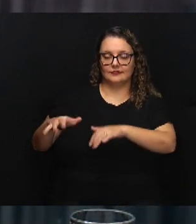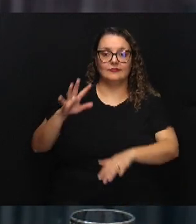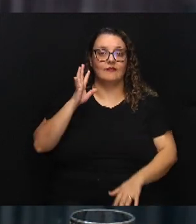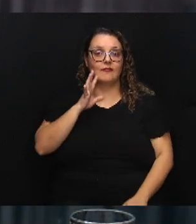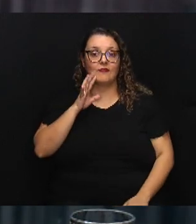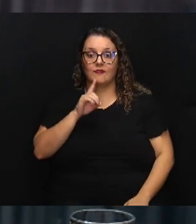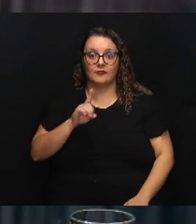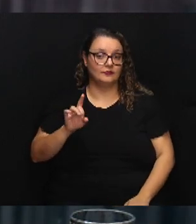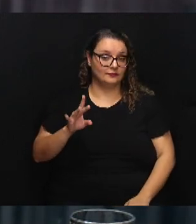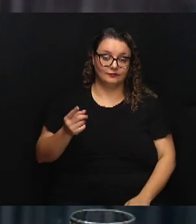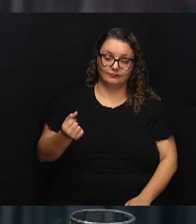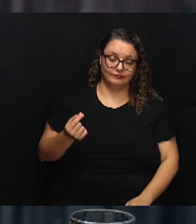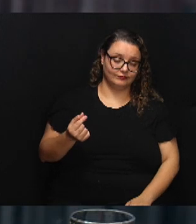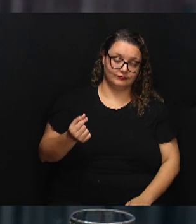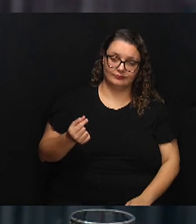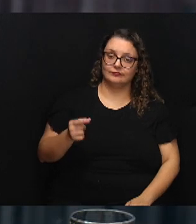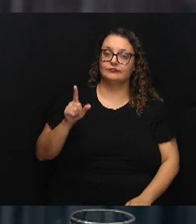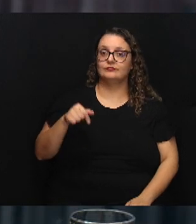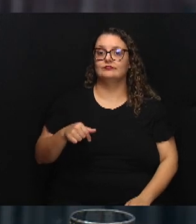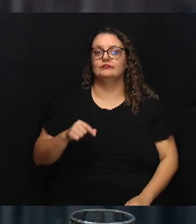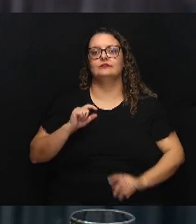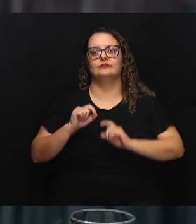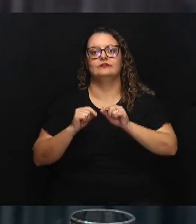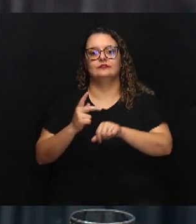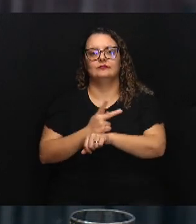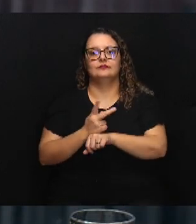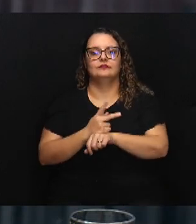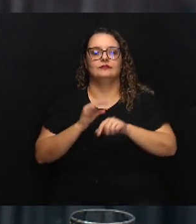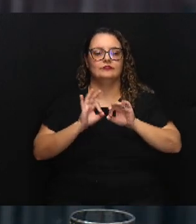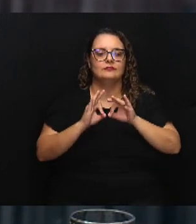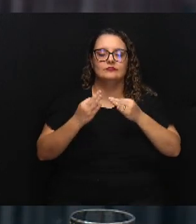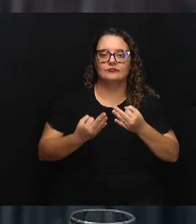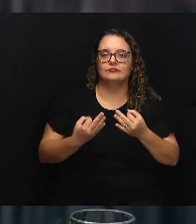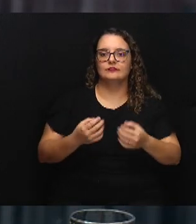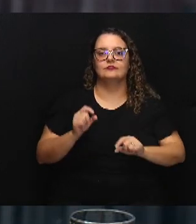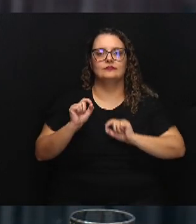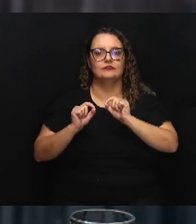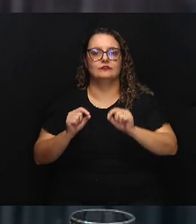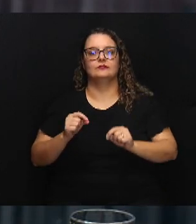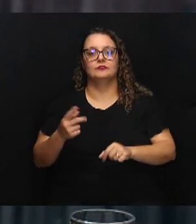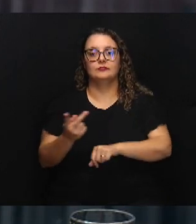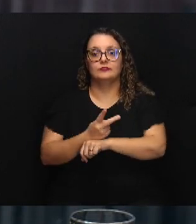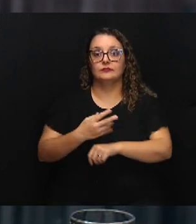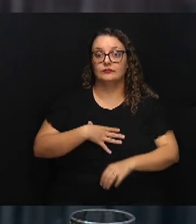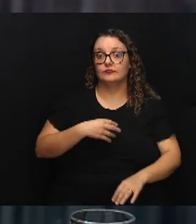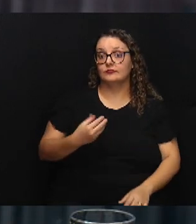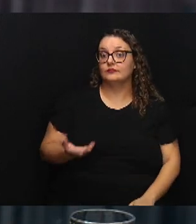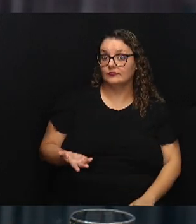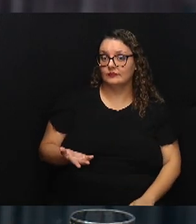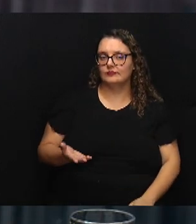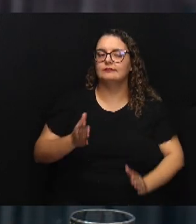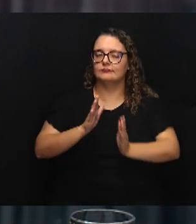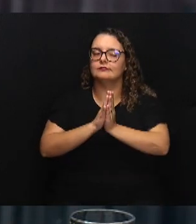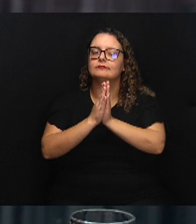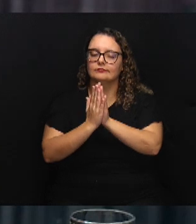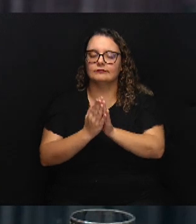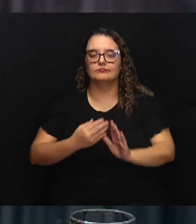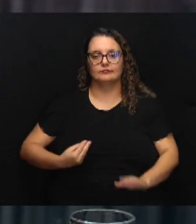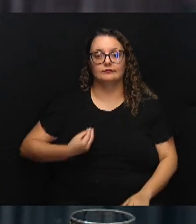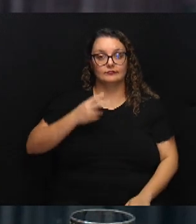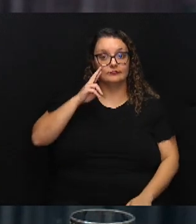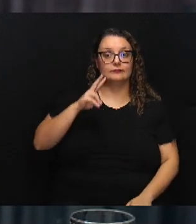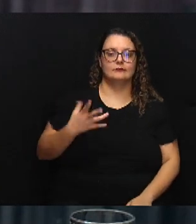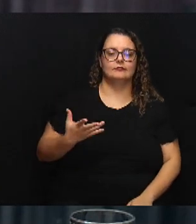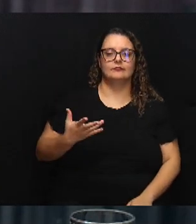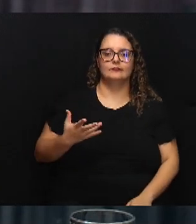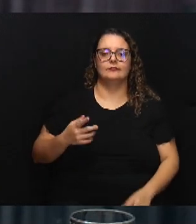não é sobre dinheiro, é sobre o que você busca para sua família, o que você busca para sua filha, né? Então, o intercâmbio, a gente acaba vivendo isso porque a